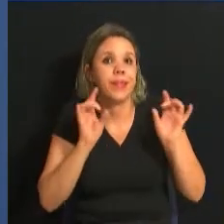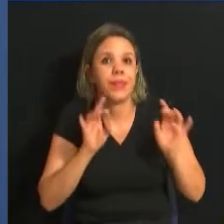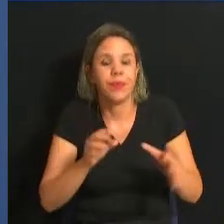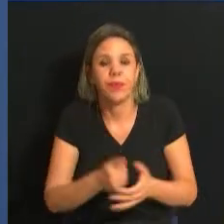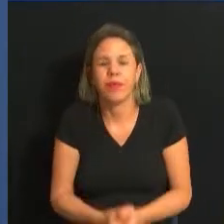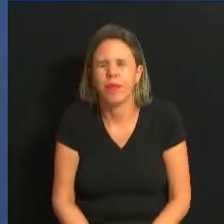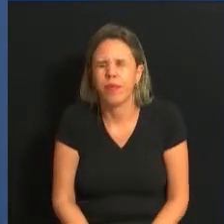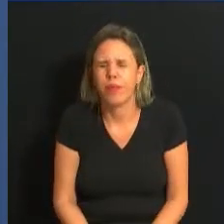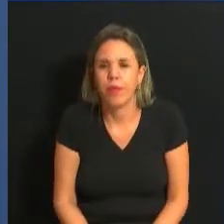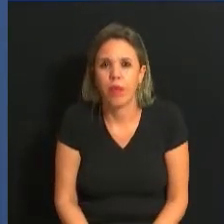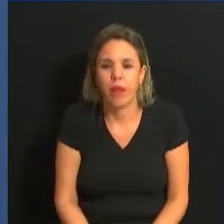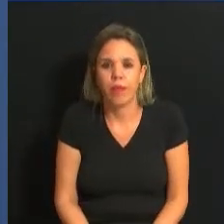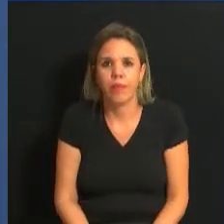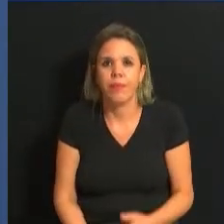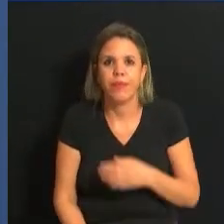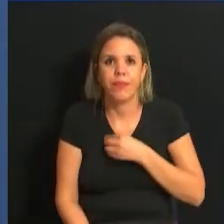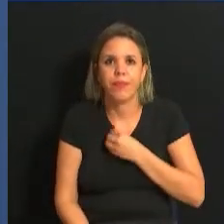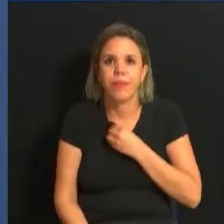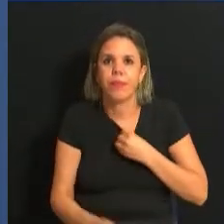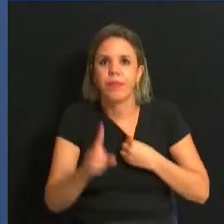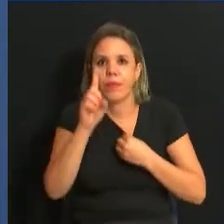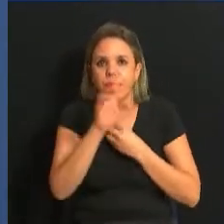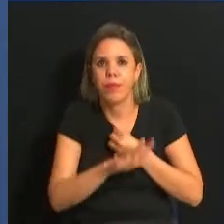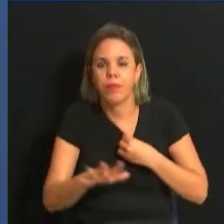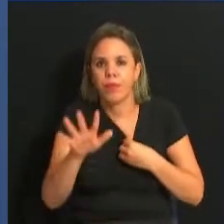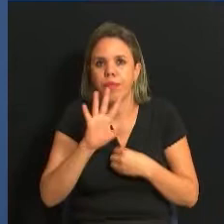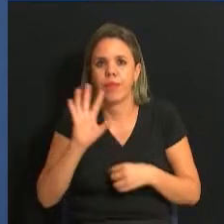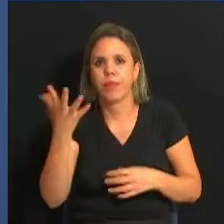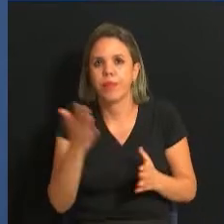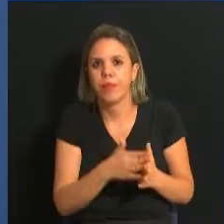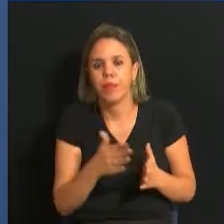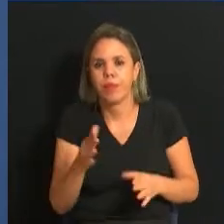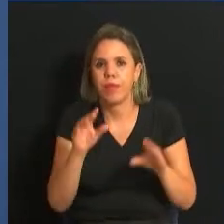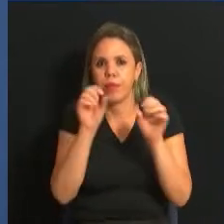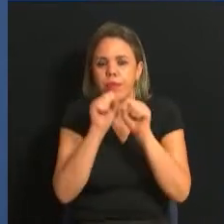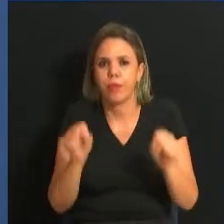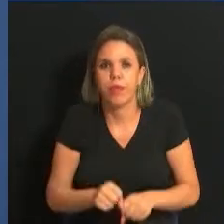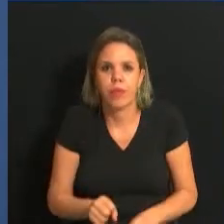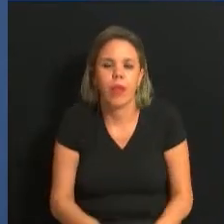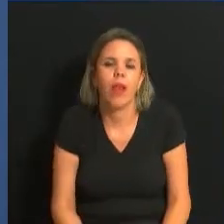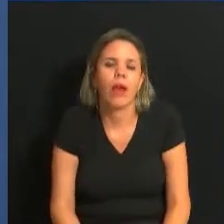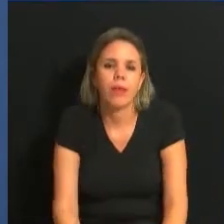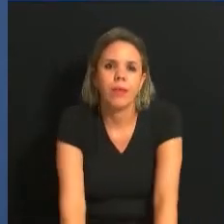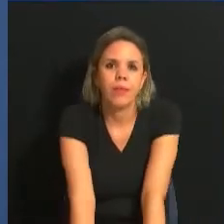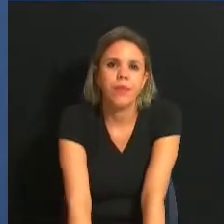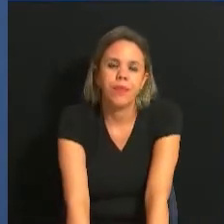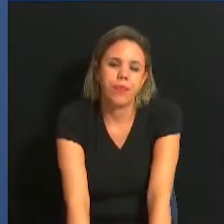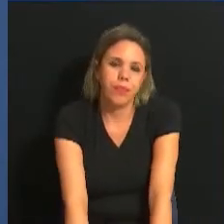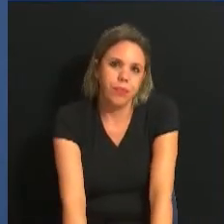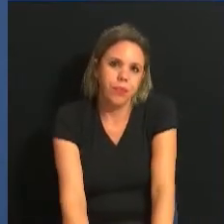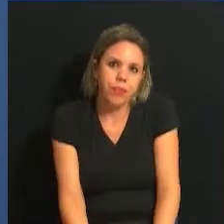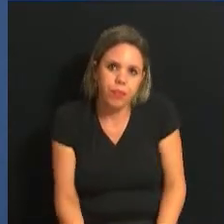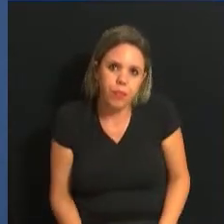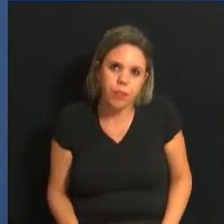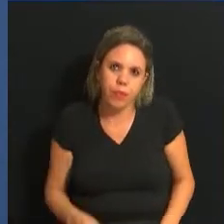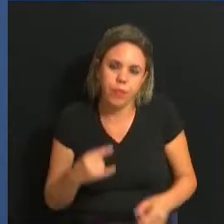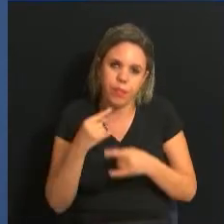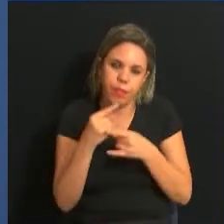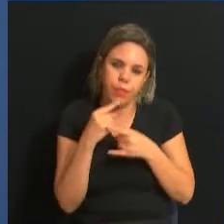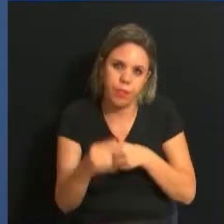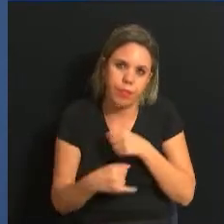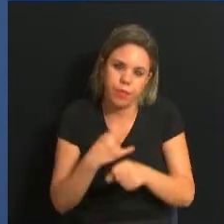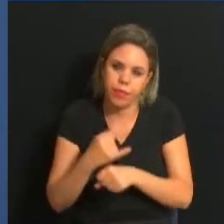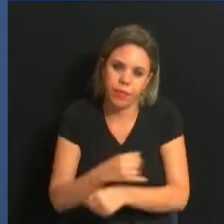de acordo com o ato da mesa diretora, acontece pelo sistema de deliberação remota, ou seja, de forma online.